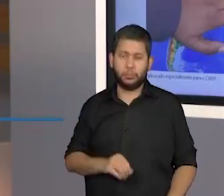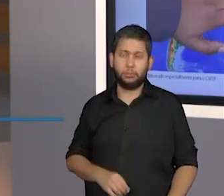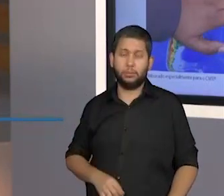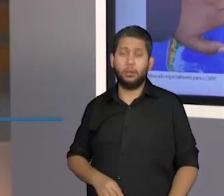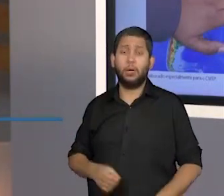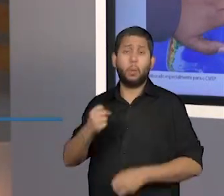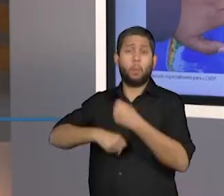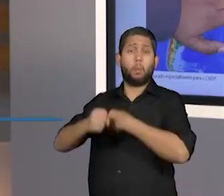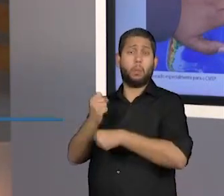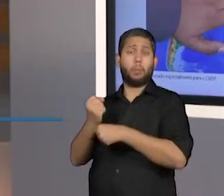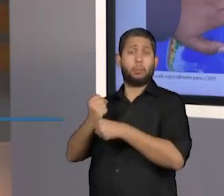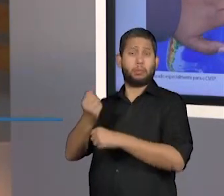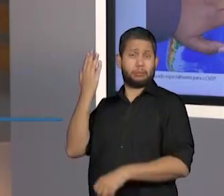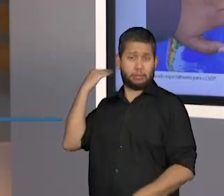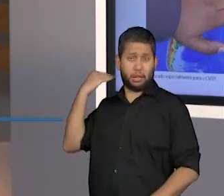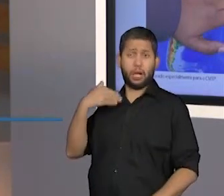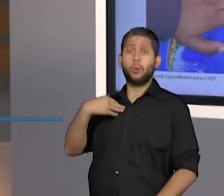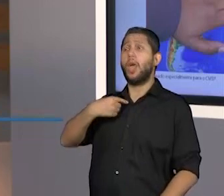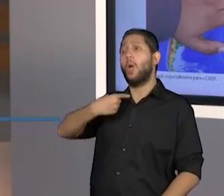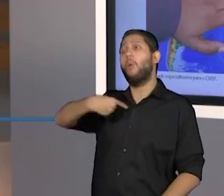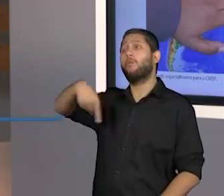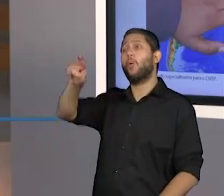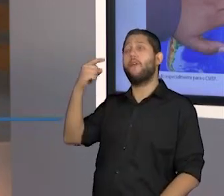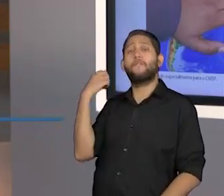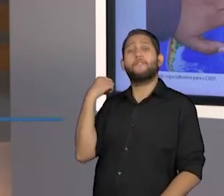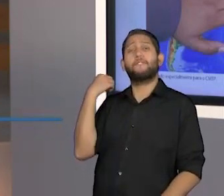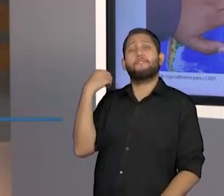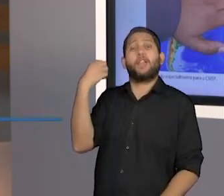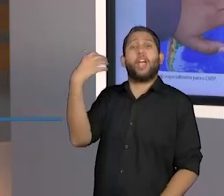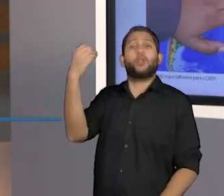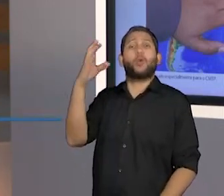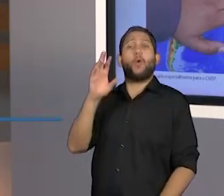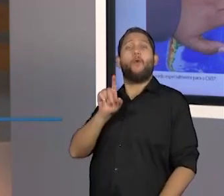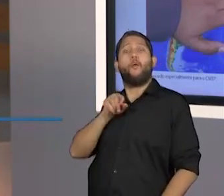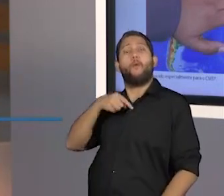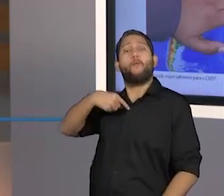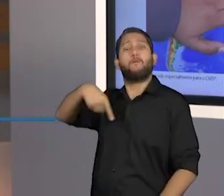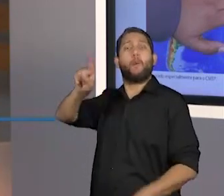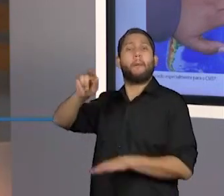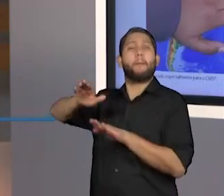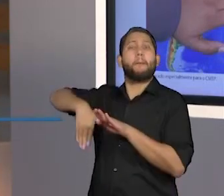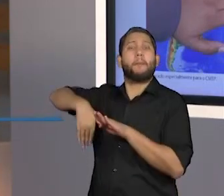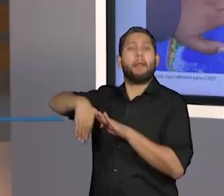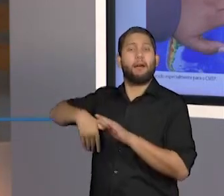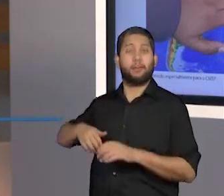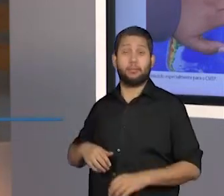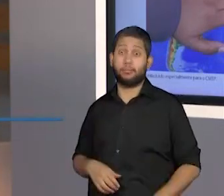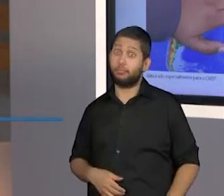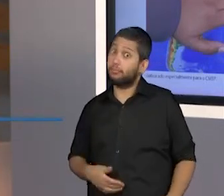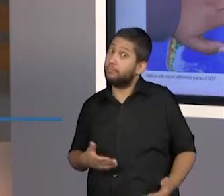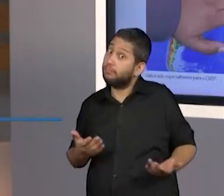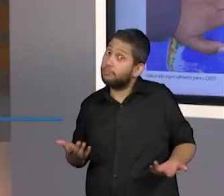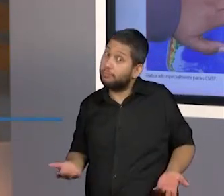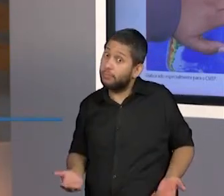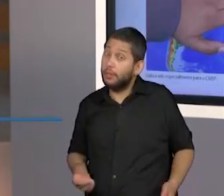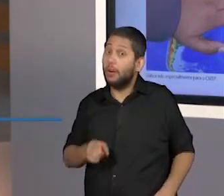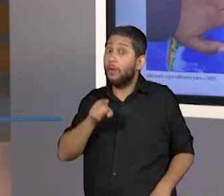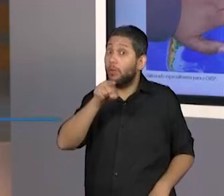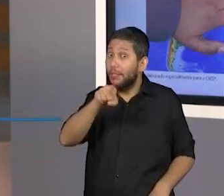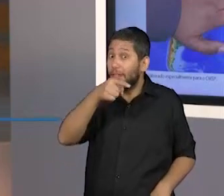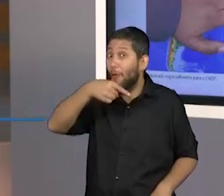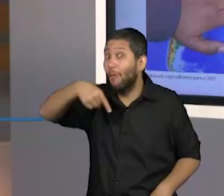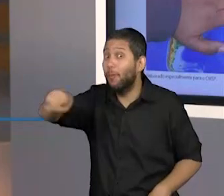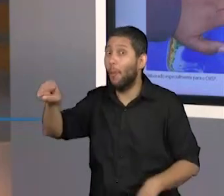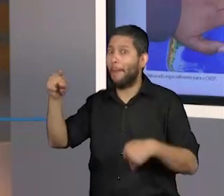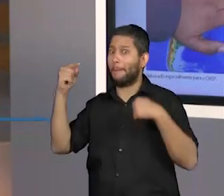eu estava fazendo um movimento migratório? Se você foi para a praia, passar uns dias a passeio, não é